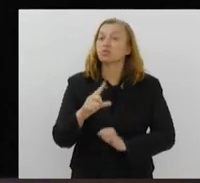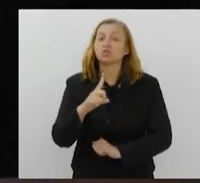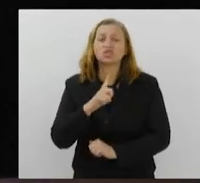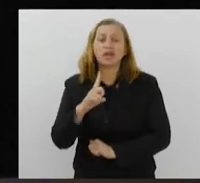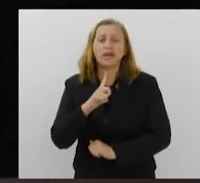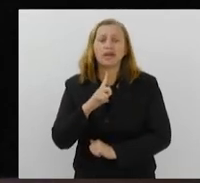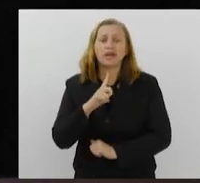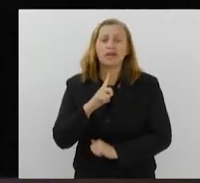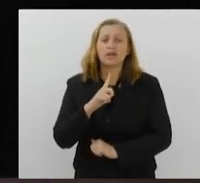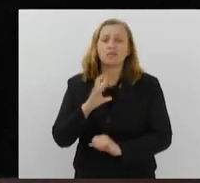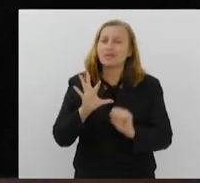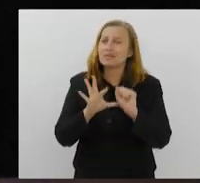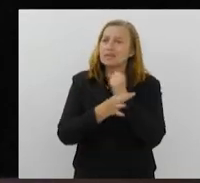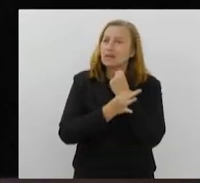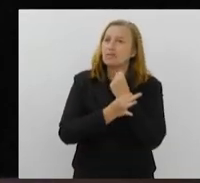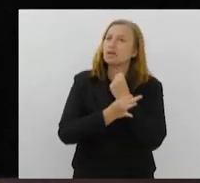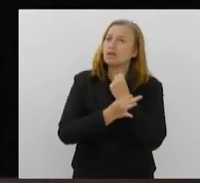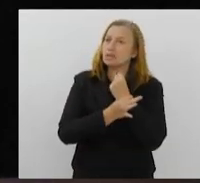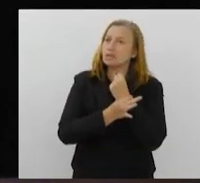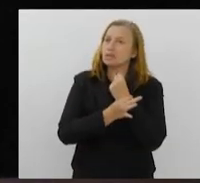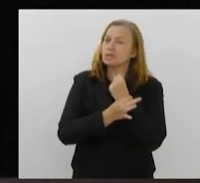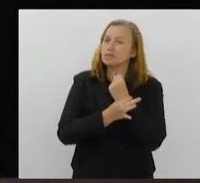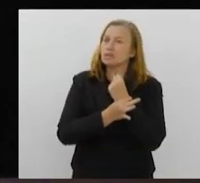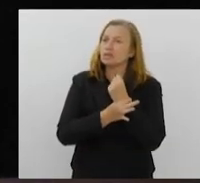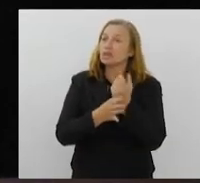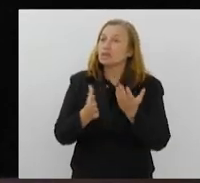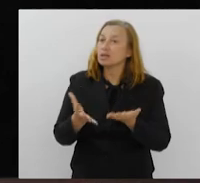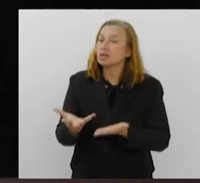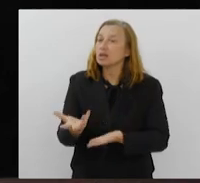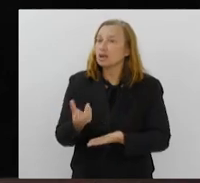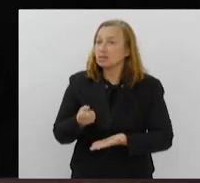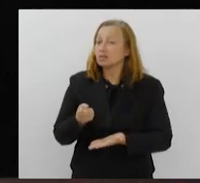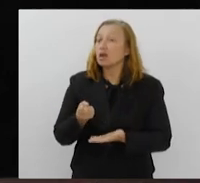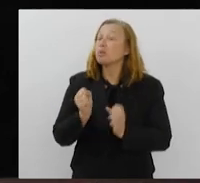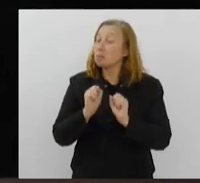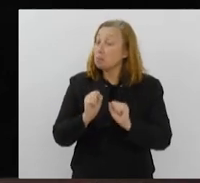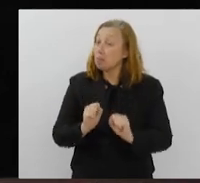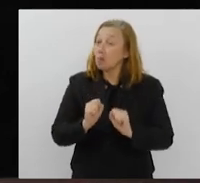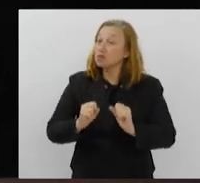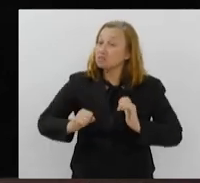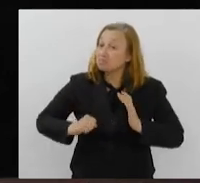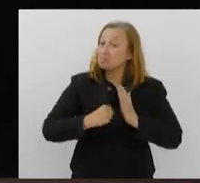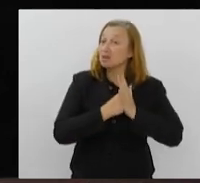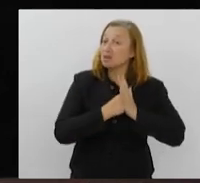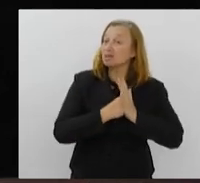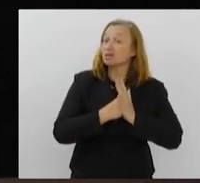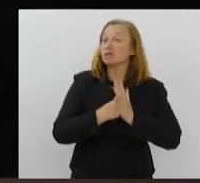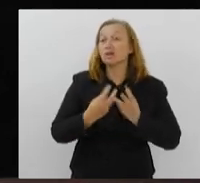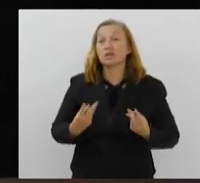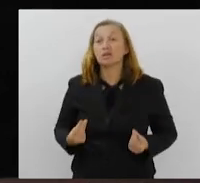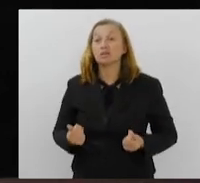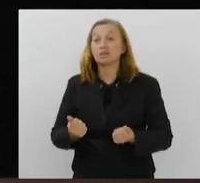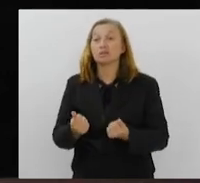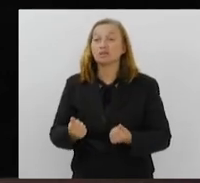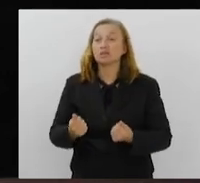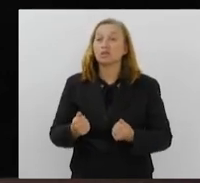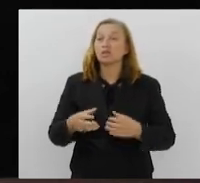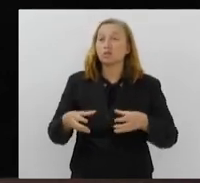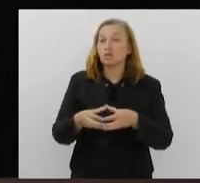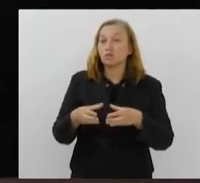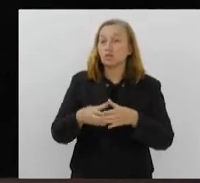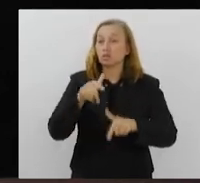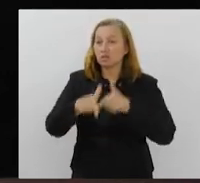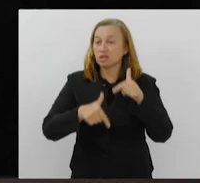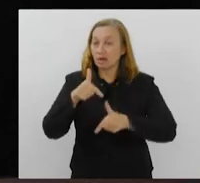ter uma garantia mínima de recebimento e que possa impactar sensivelmente a classe trabalhadora,